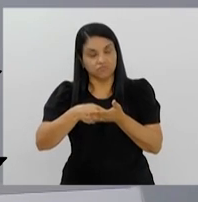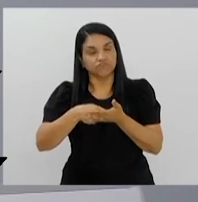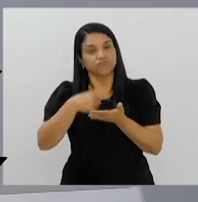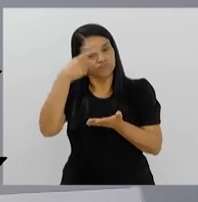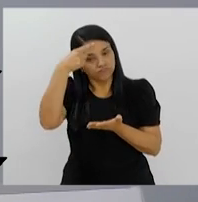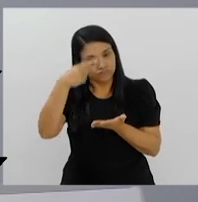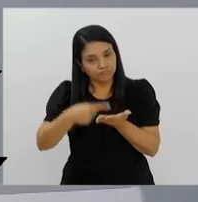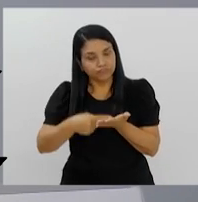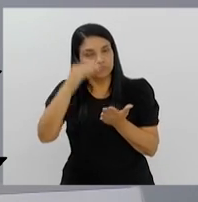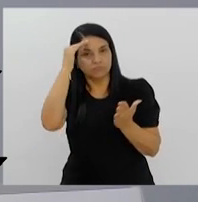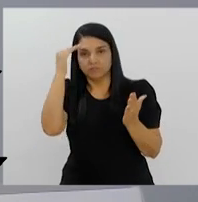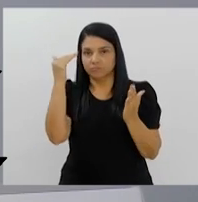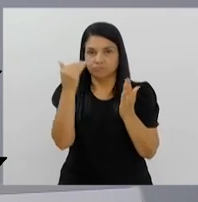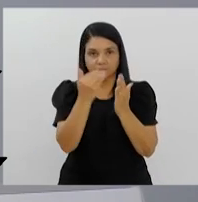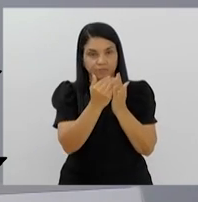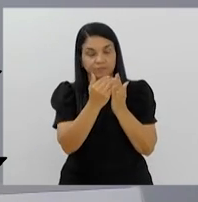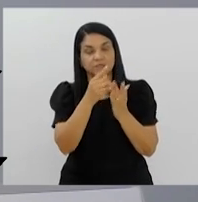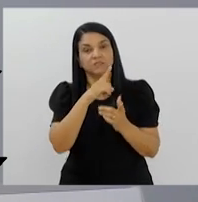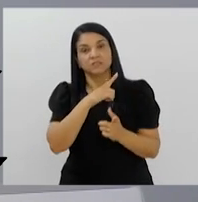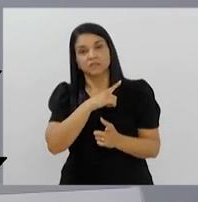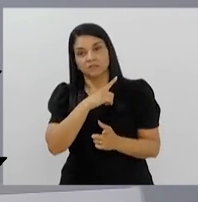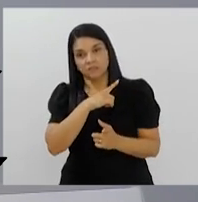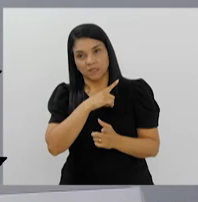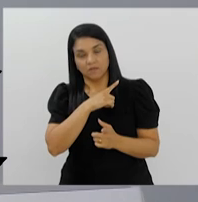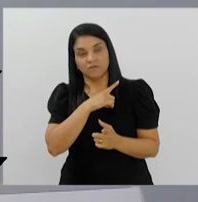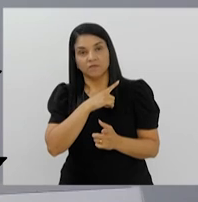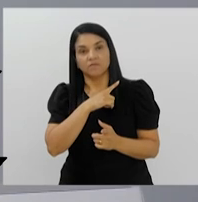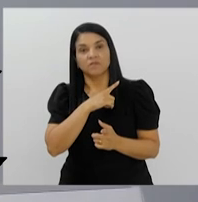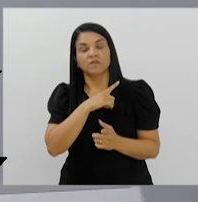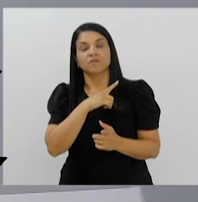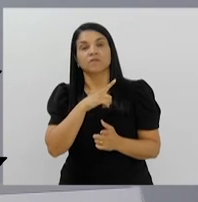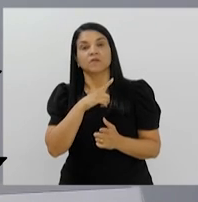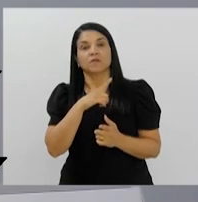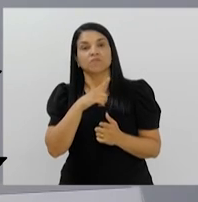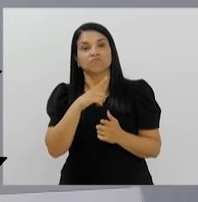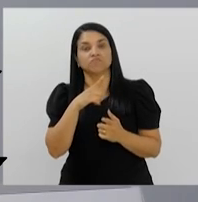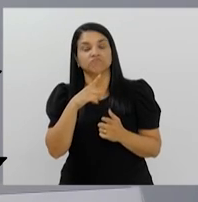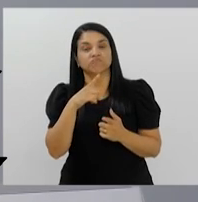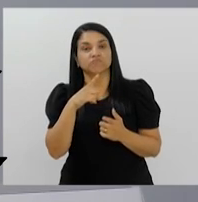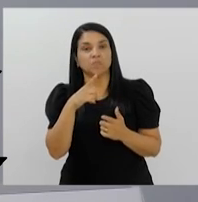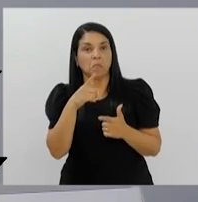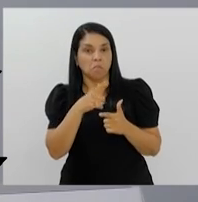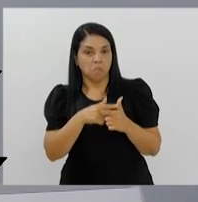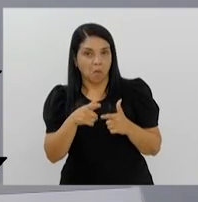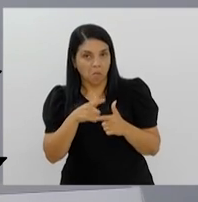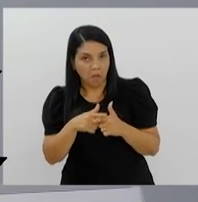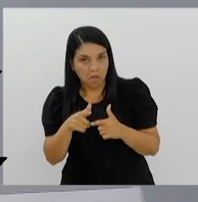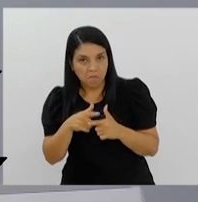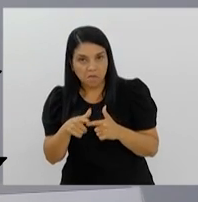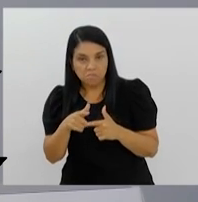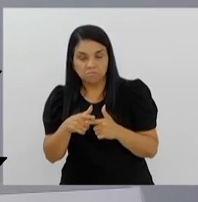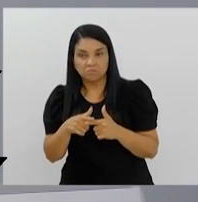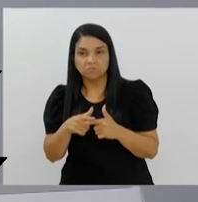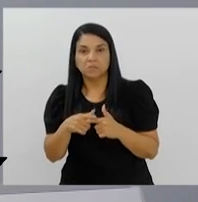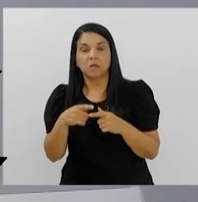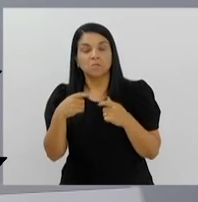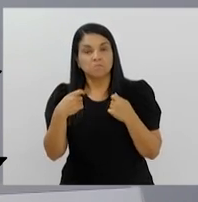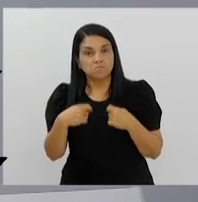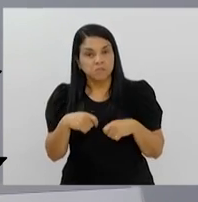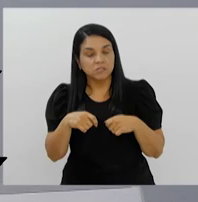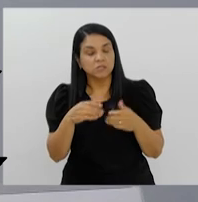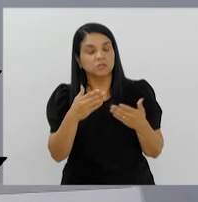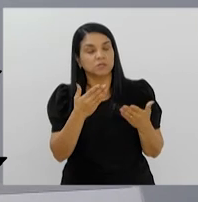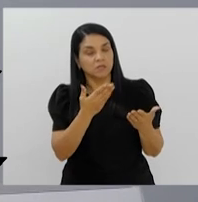cumpridas se eventualmente volto a dizer houve algum tipo de intercorrência algum problema preciso que